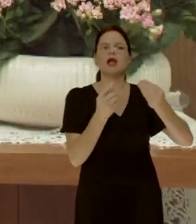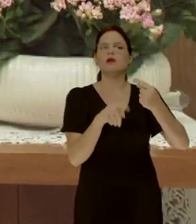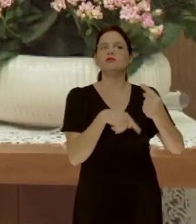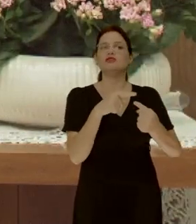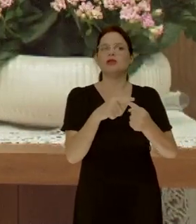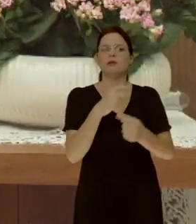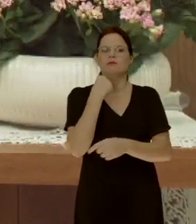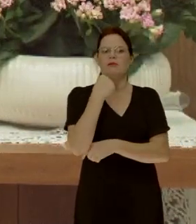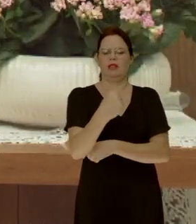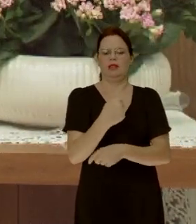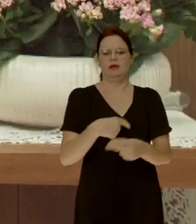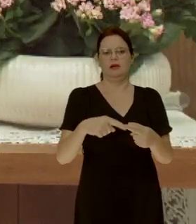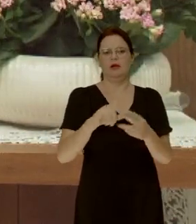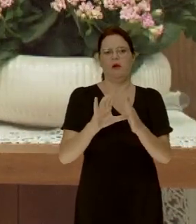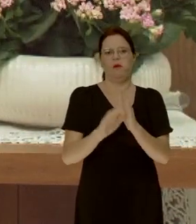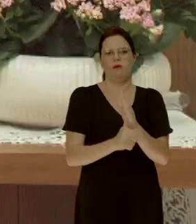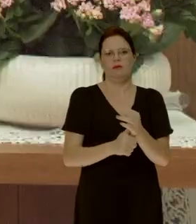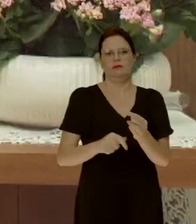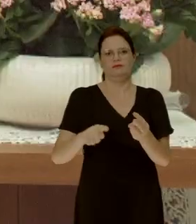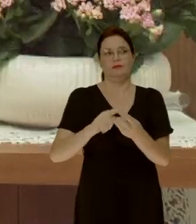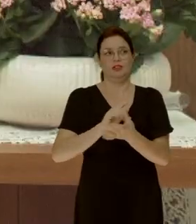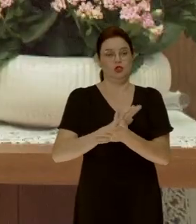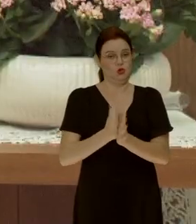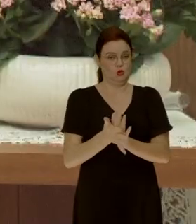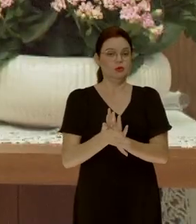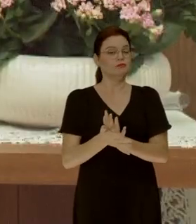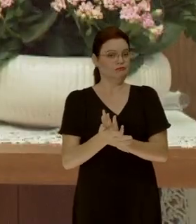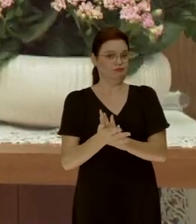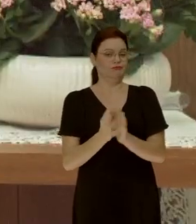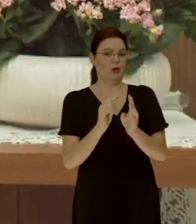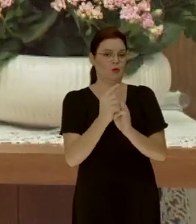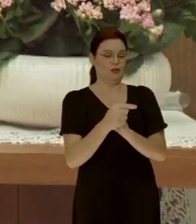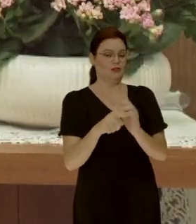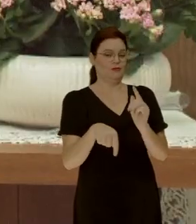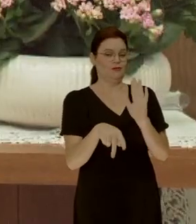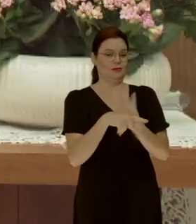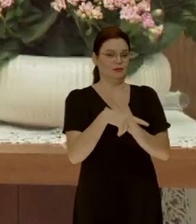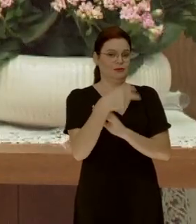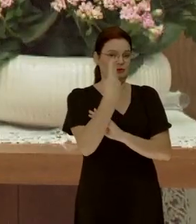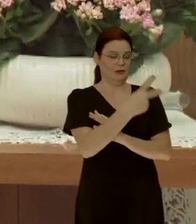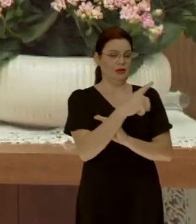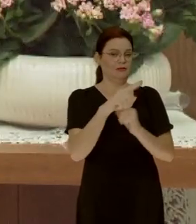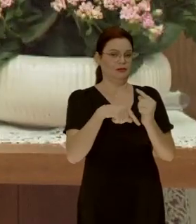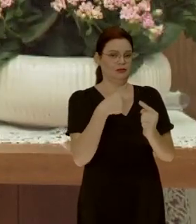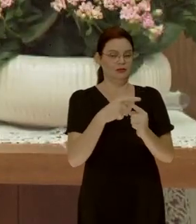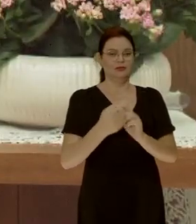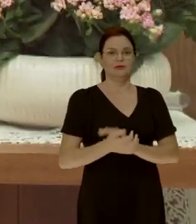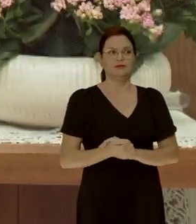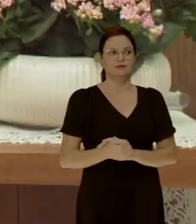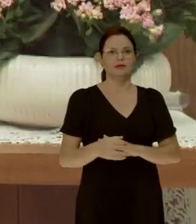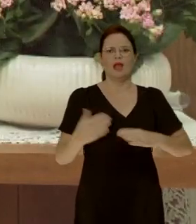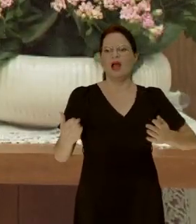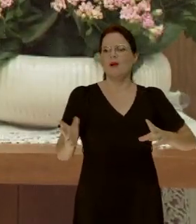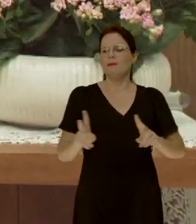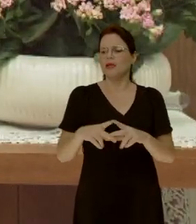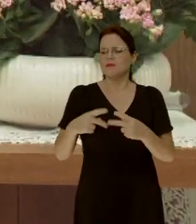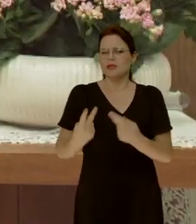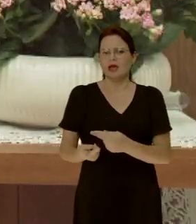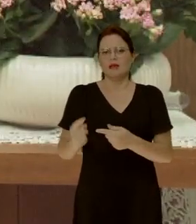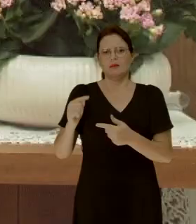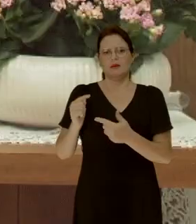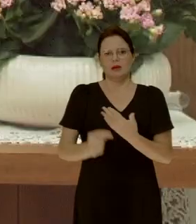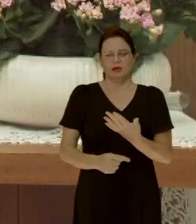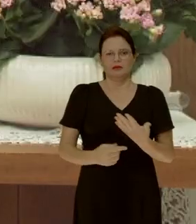matar, roubar e destruir. O conselho presbiteral, não, alguns,